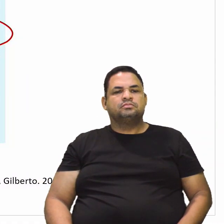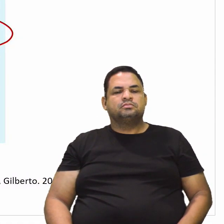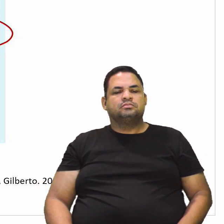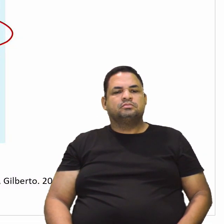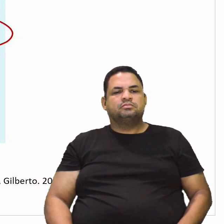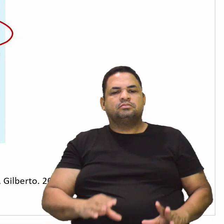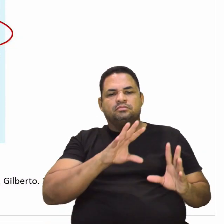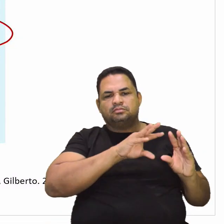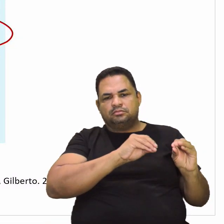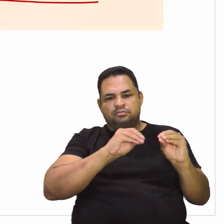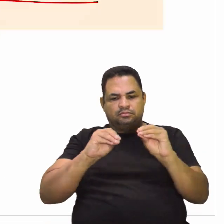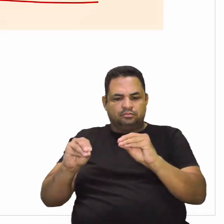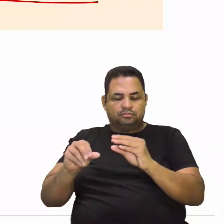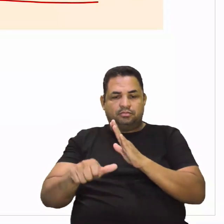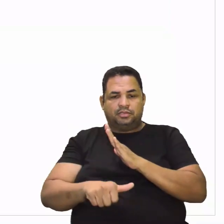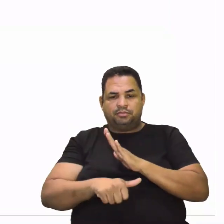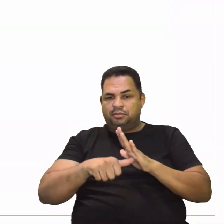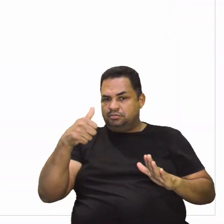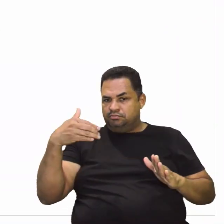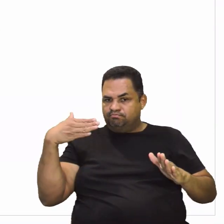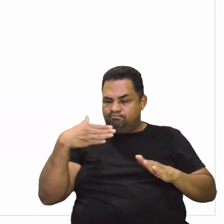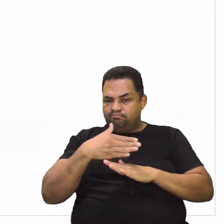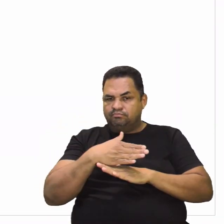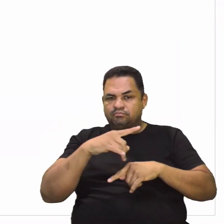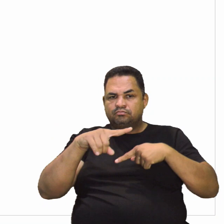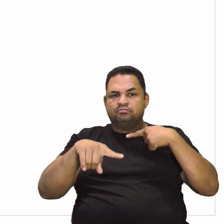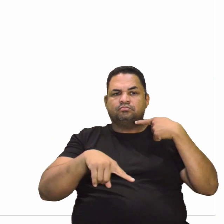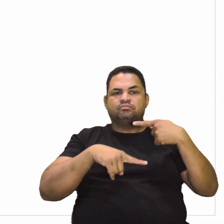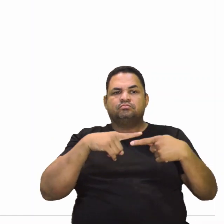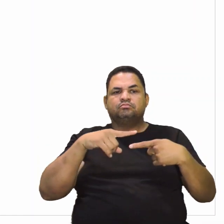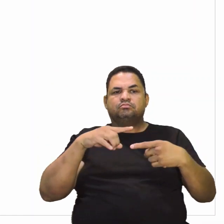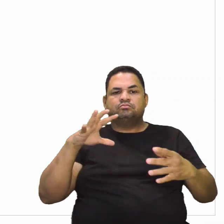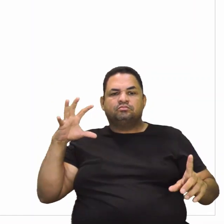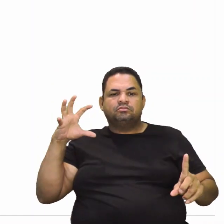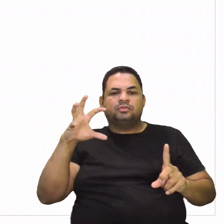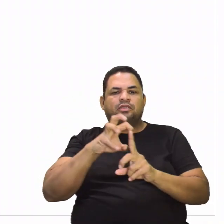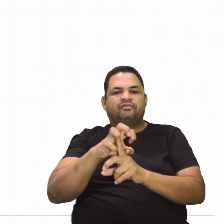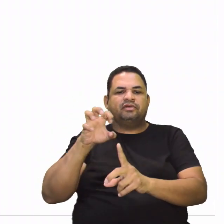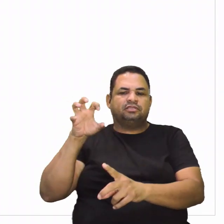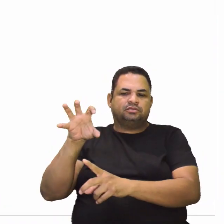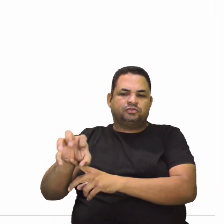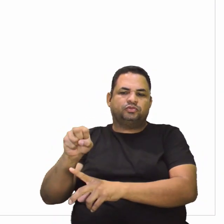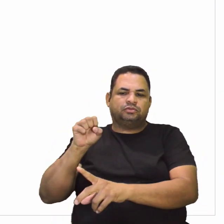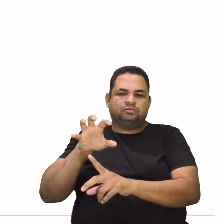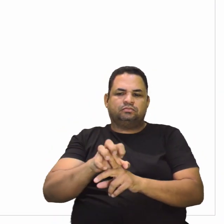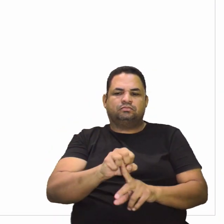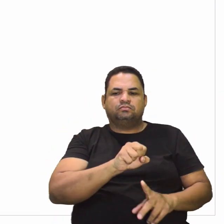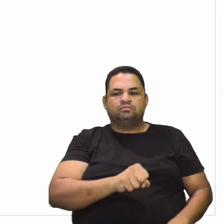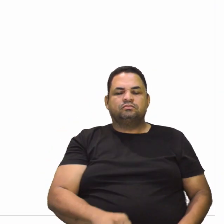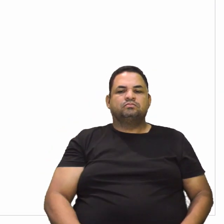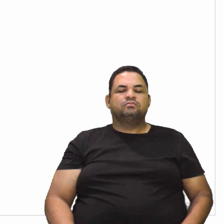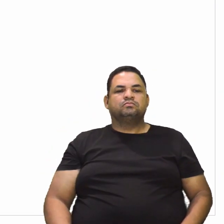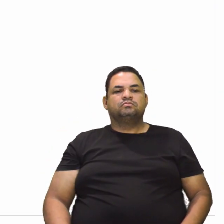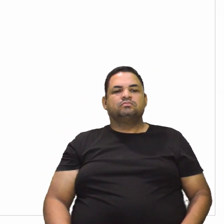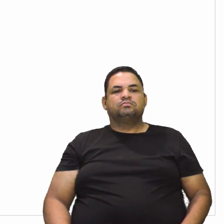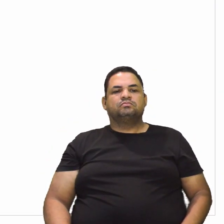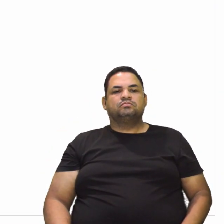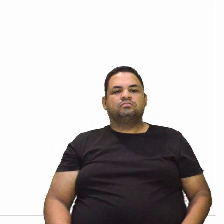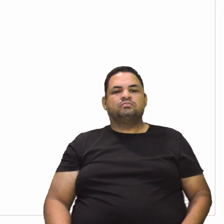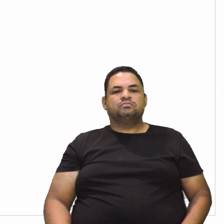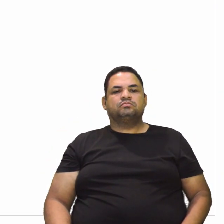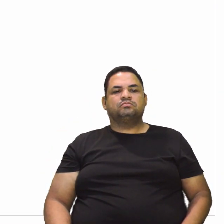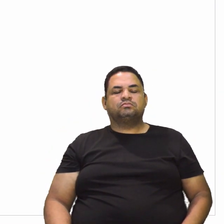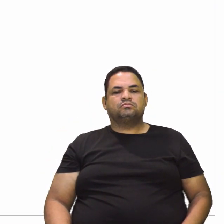através da migração e depois entraram através das invasões. Bom,